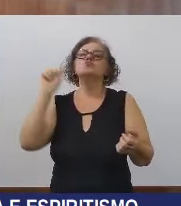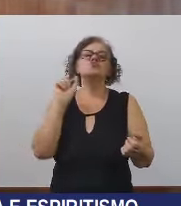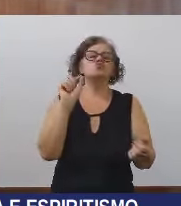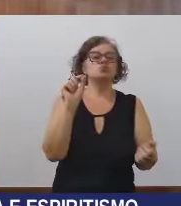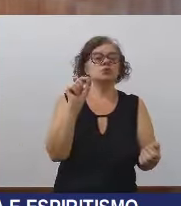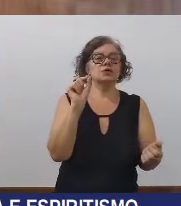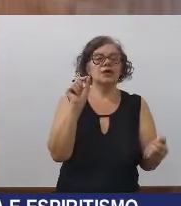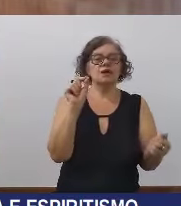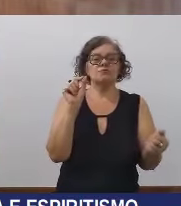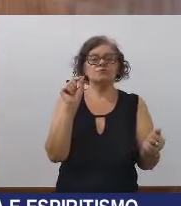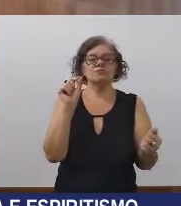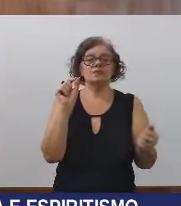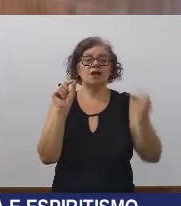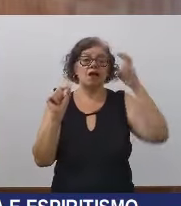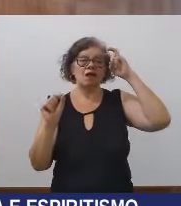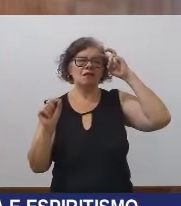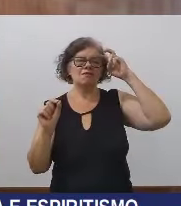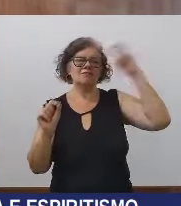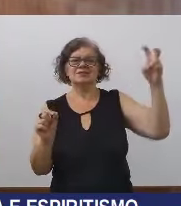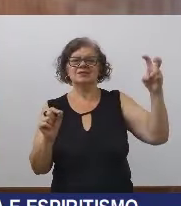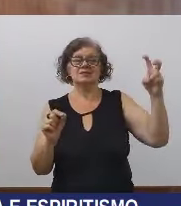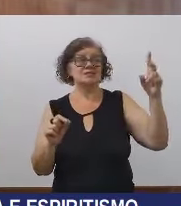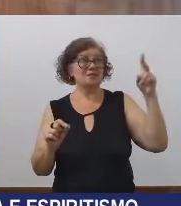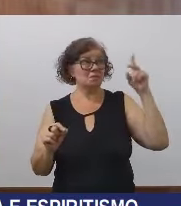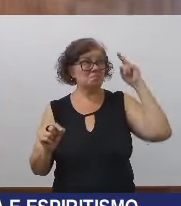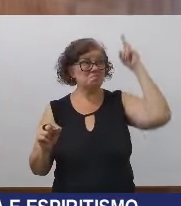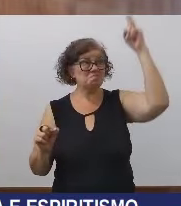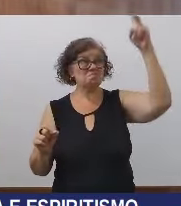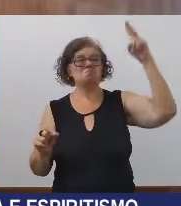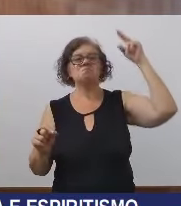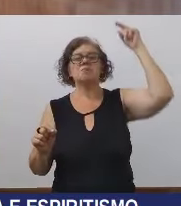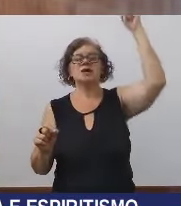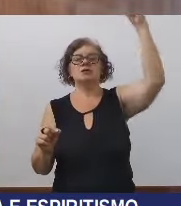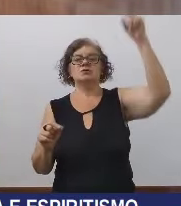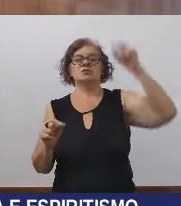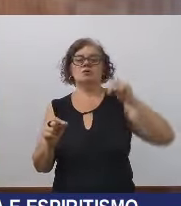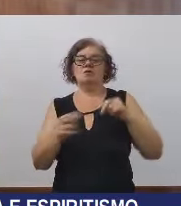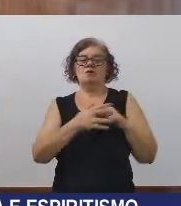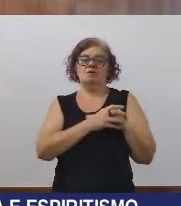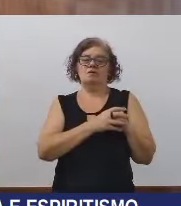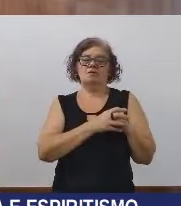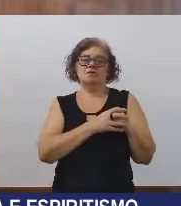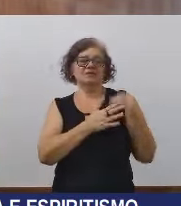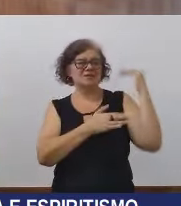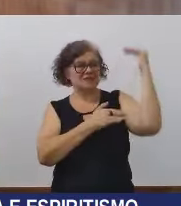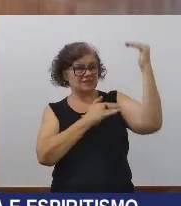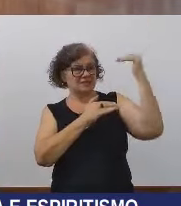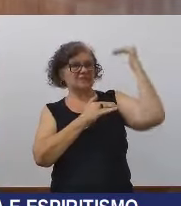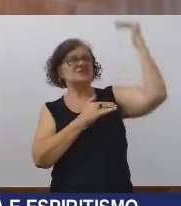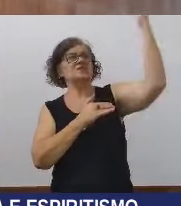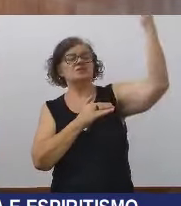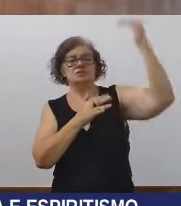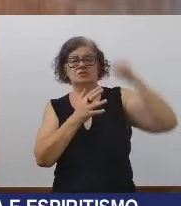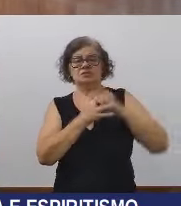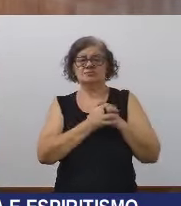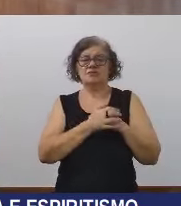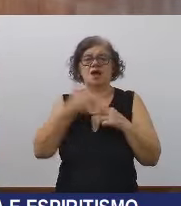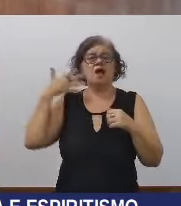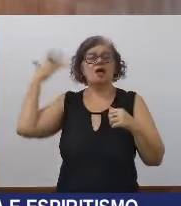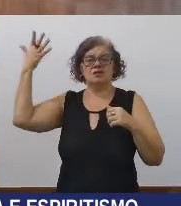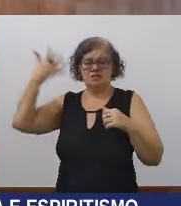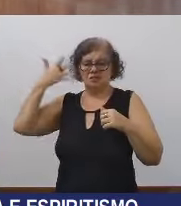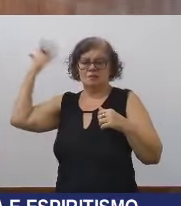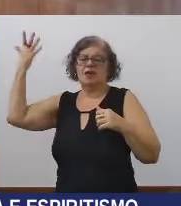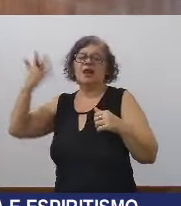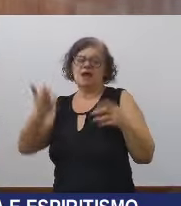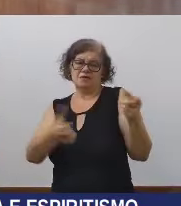Deus? Deus é a inteligência suprema, causa primária de todas as coisas. Em várias palestras